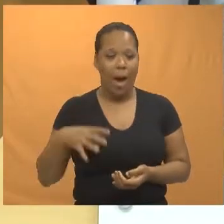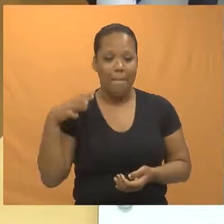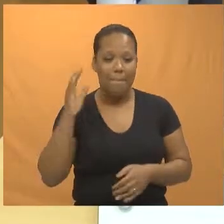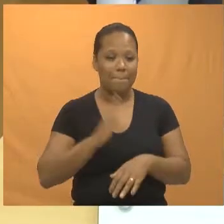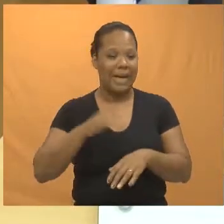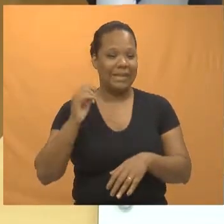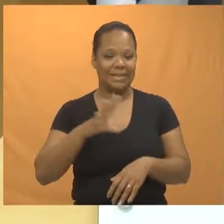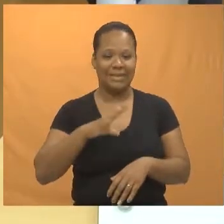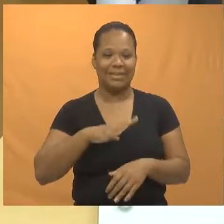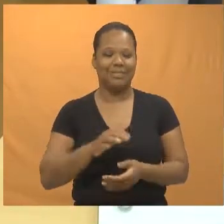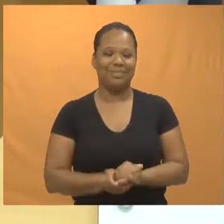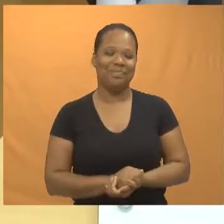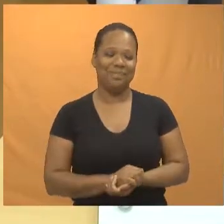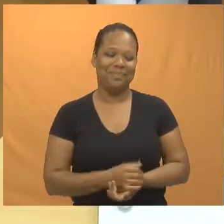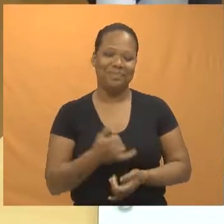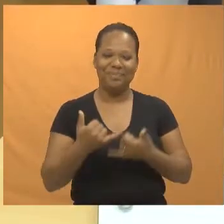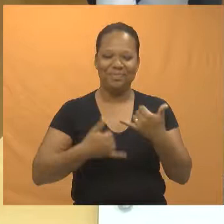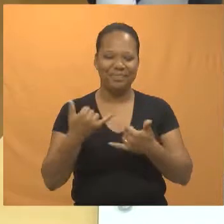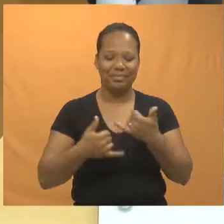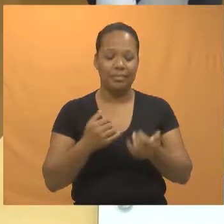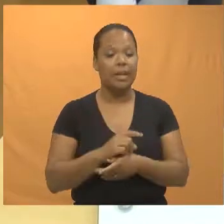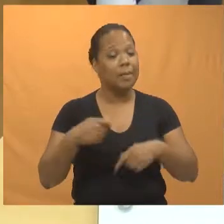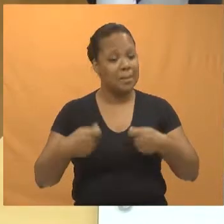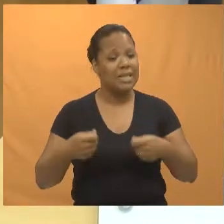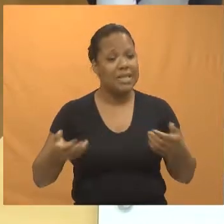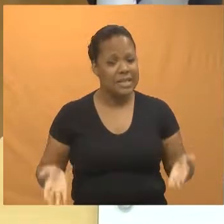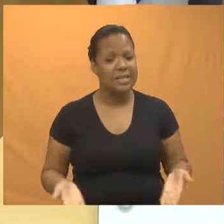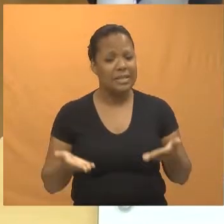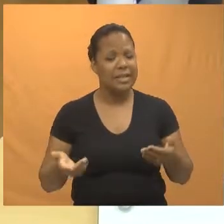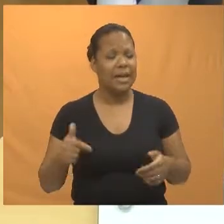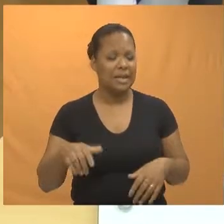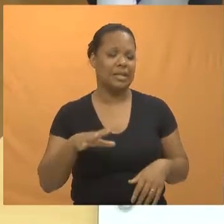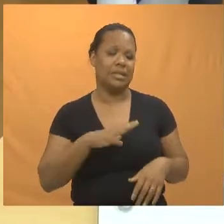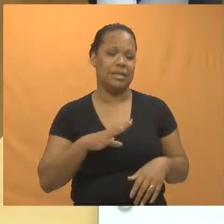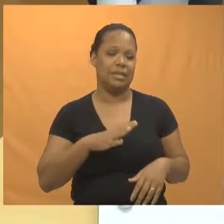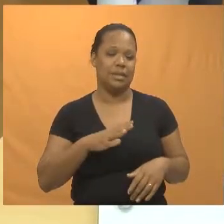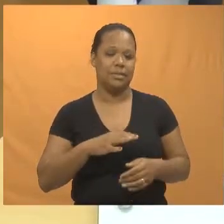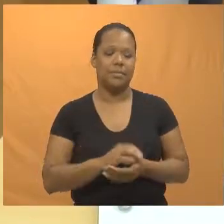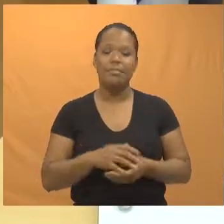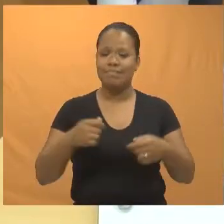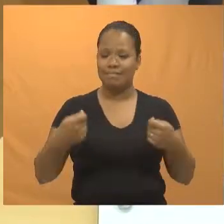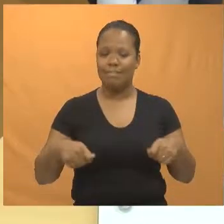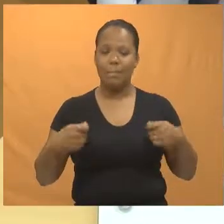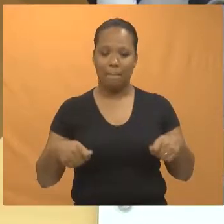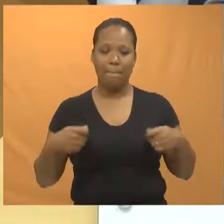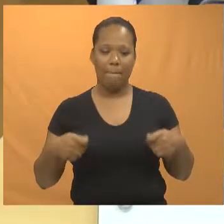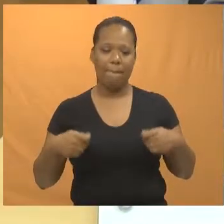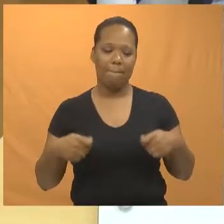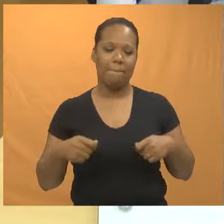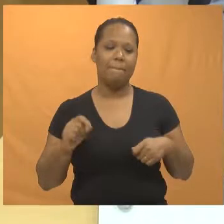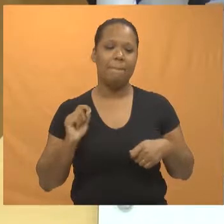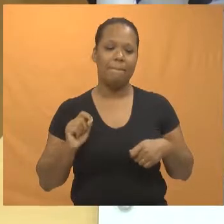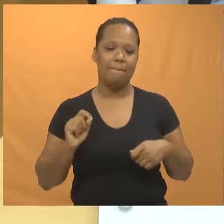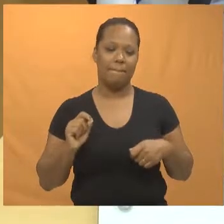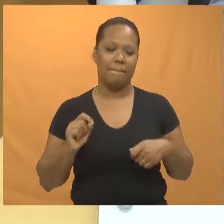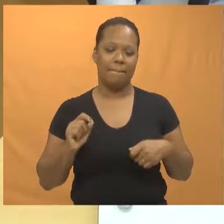é sempre importante ter essa motivação, porque a nossa cidade precisa